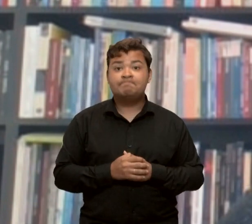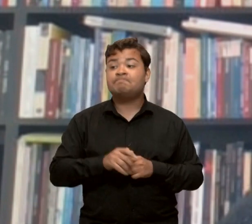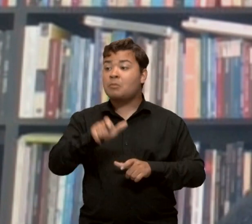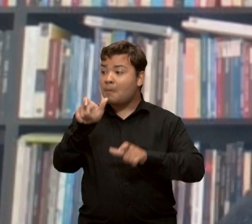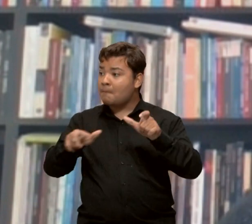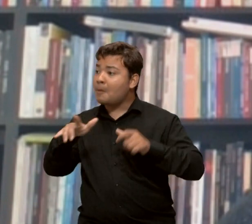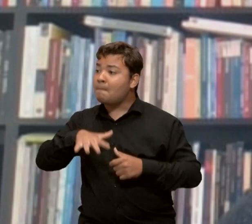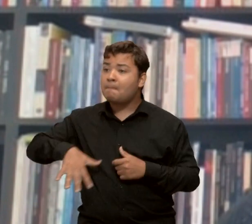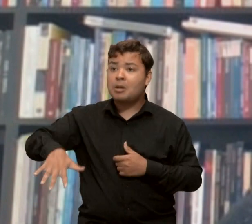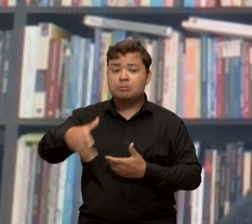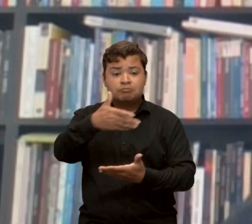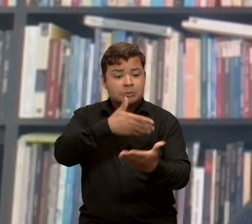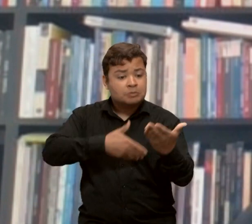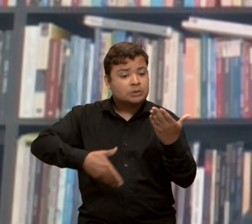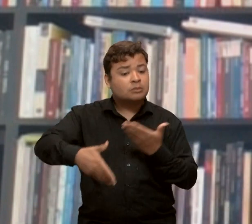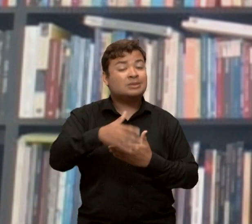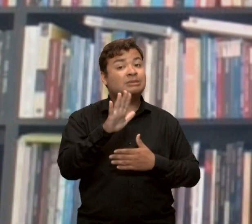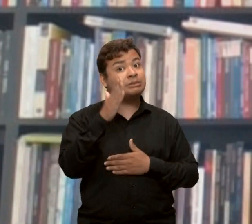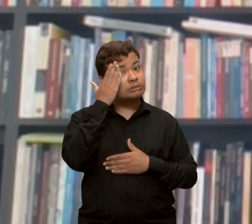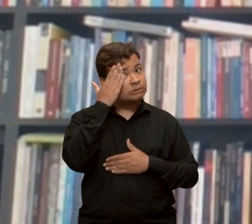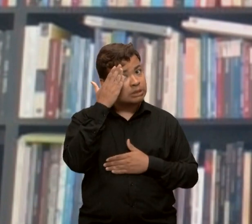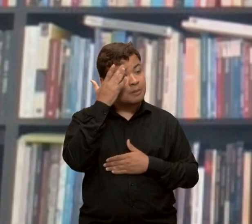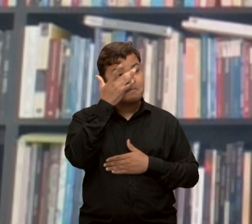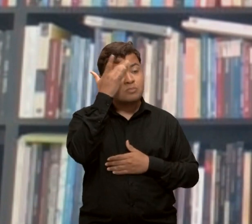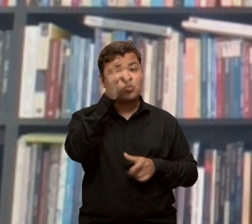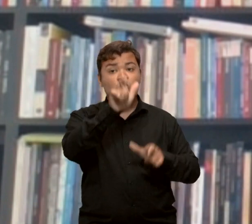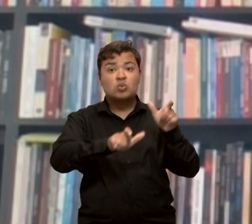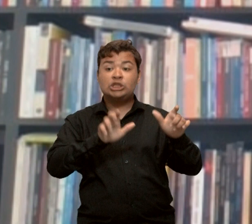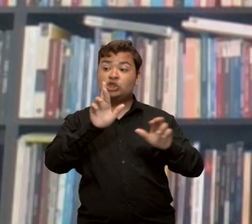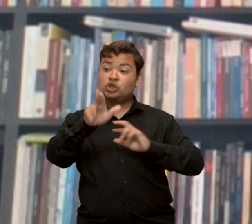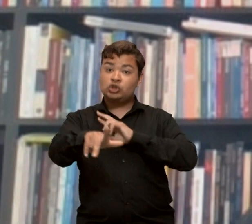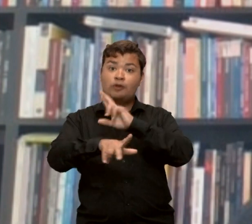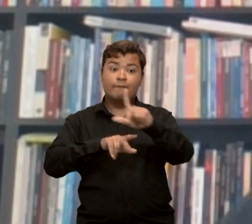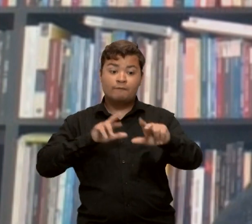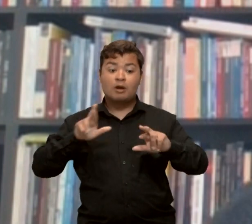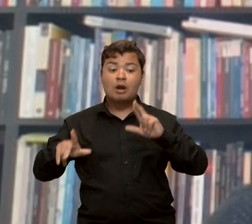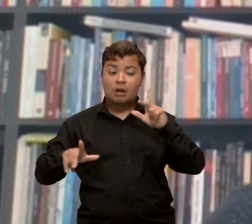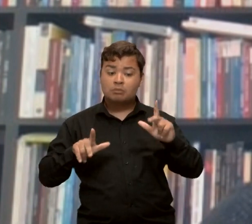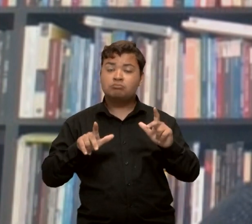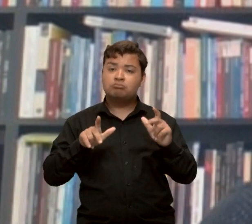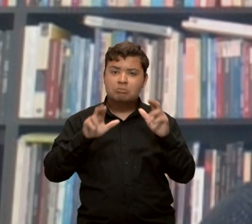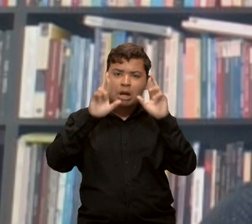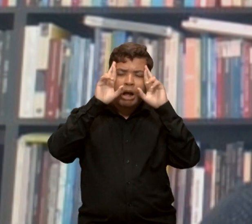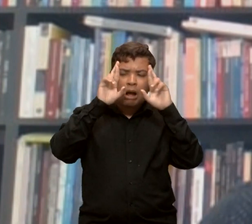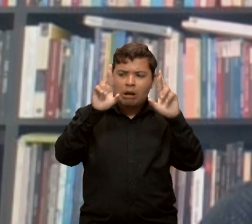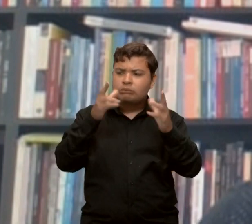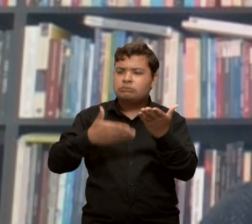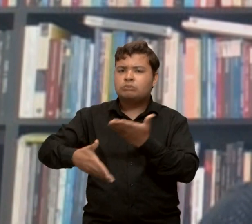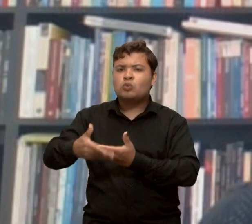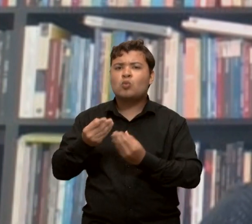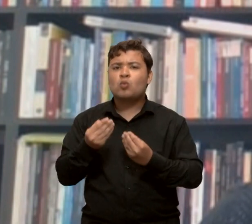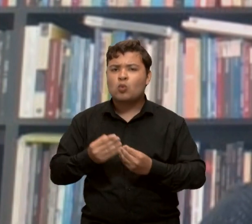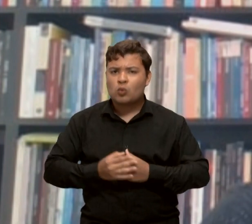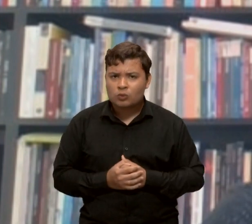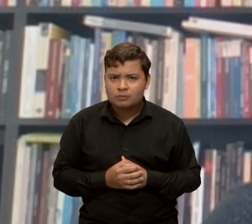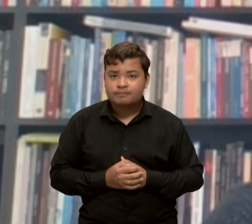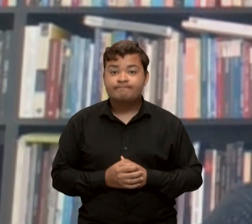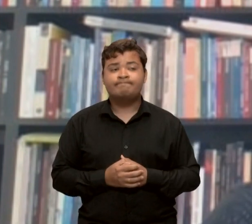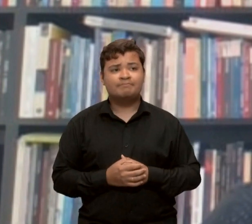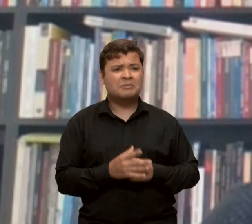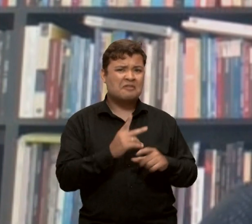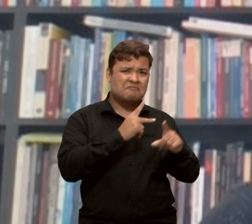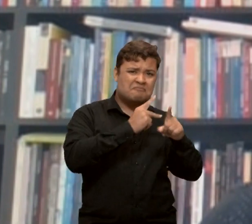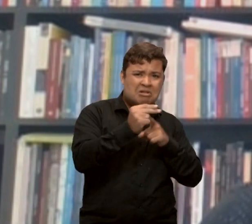pessoas respeitando suas diferenças. Então, a questão não é nem ganhar e perder do outro, nem ganhar e perder da outra nação, mas sim aproveitar esse momento